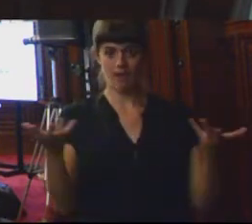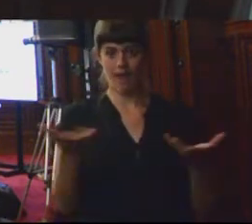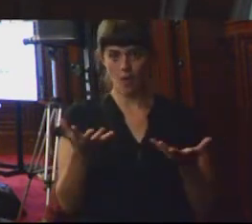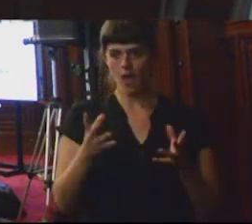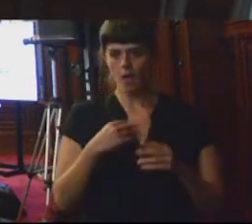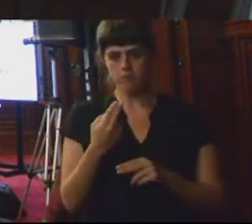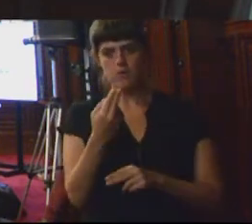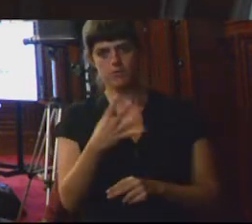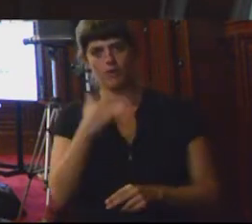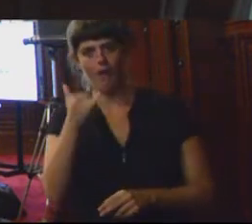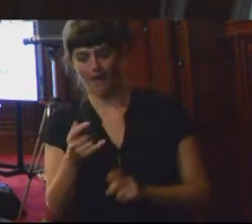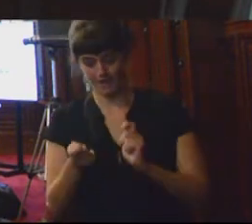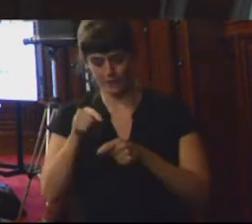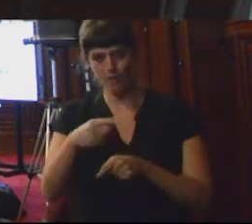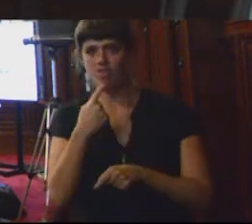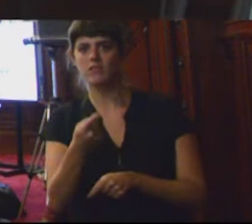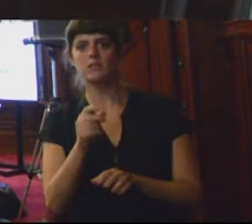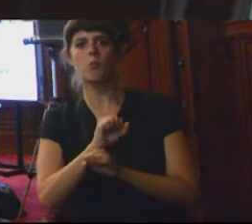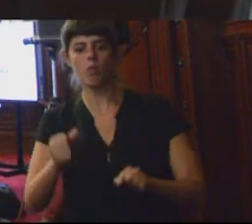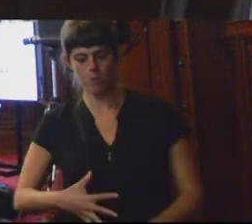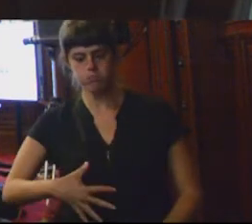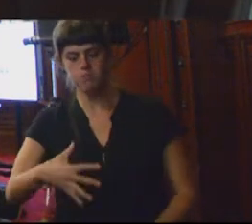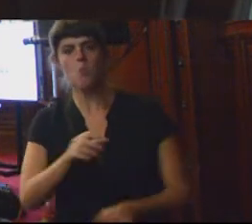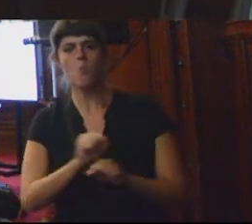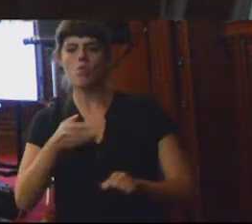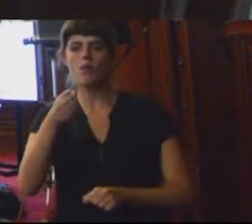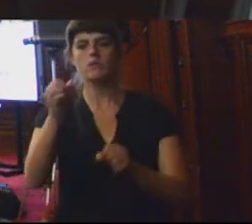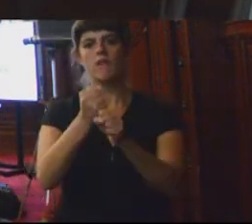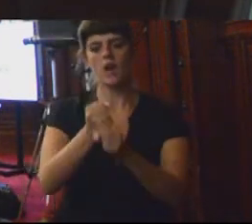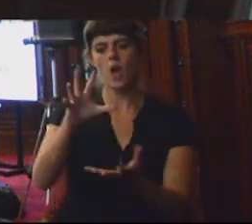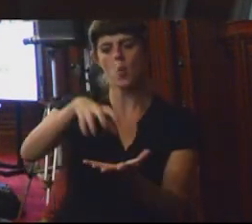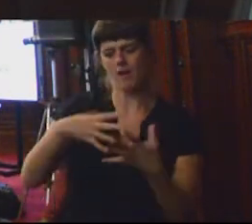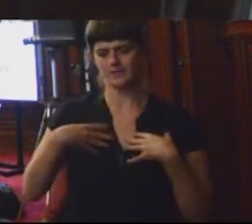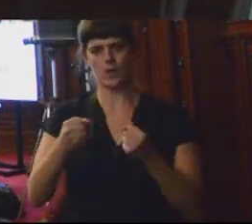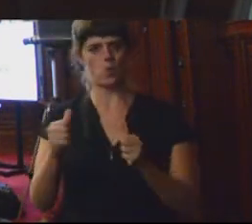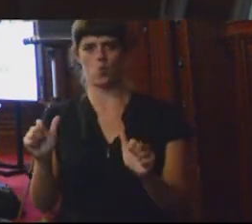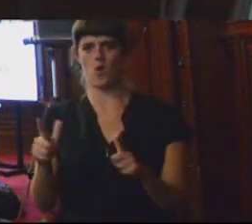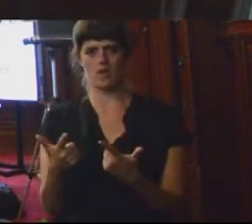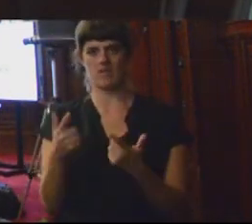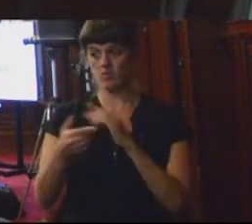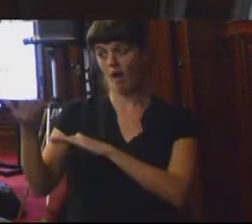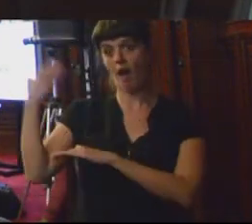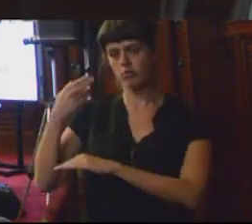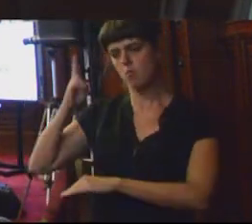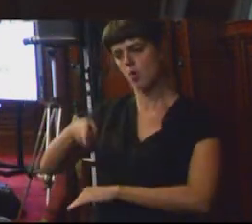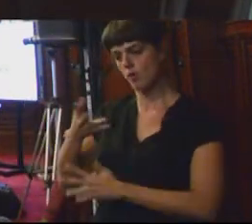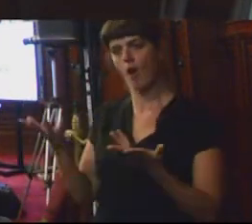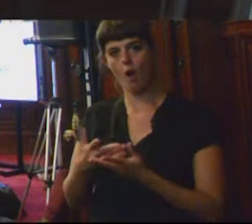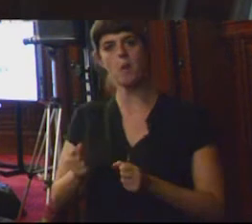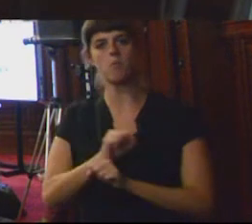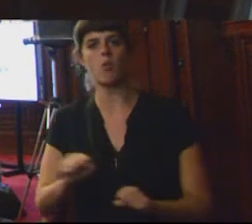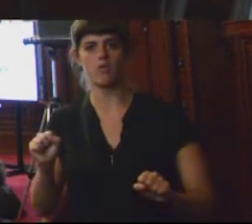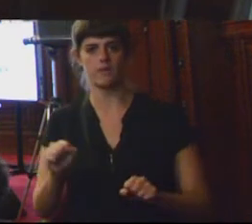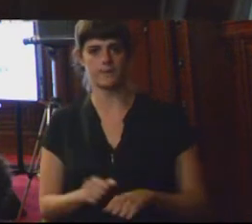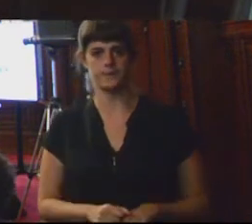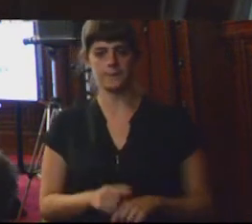e lactantes trabalhem em locais insalubres, o que era expressamente proibido. A reforma trabalhista